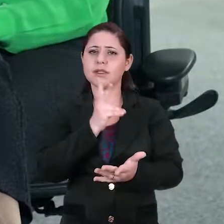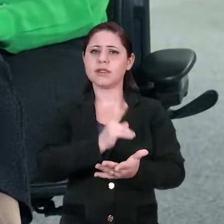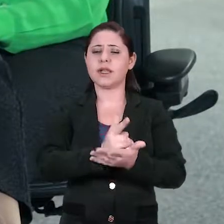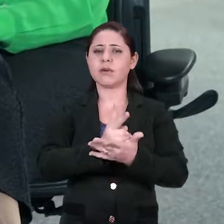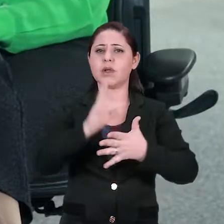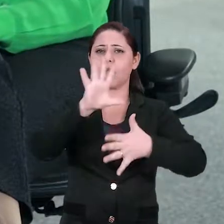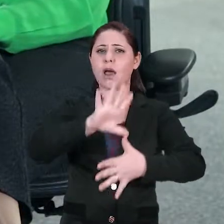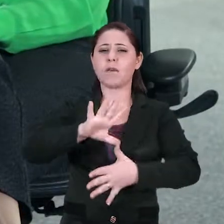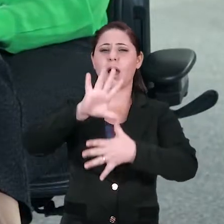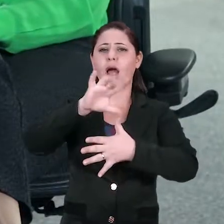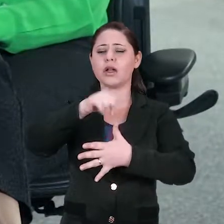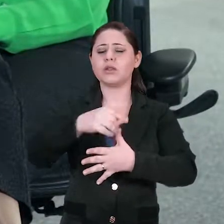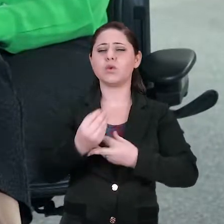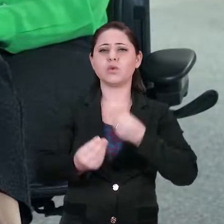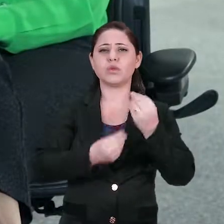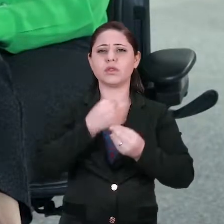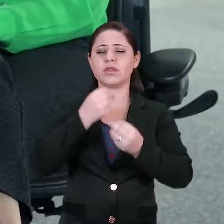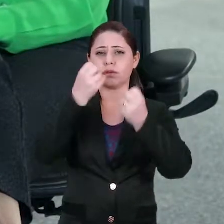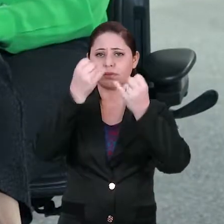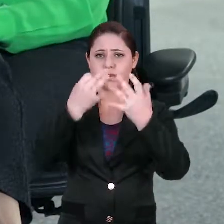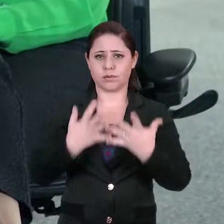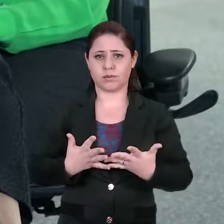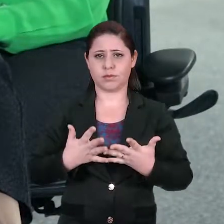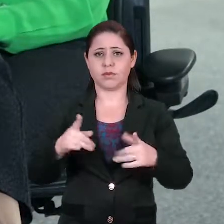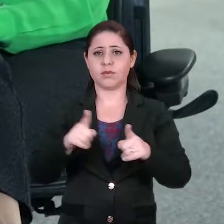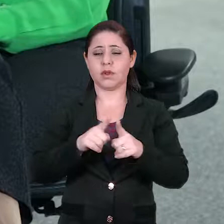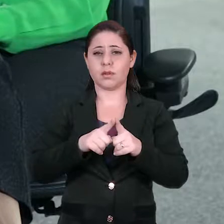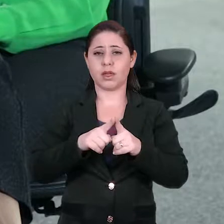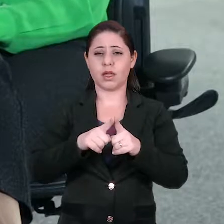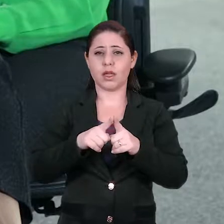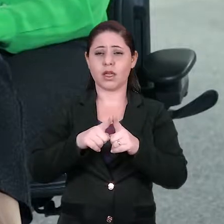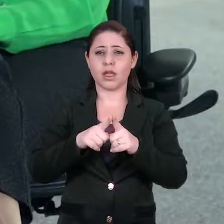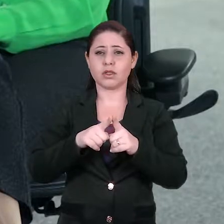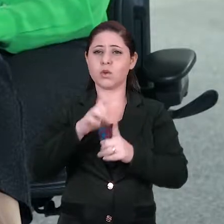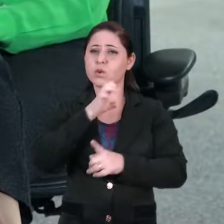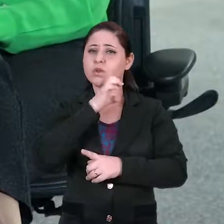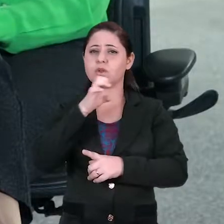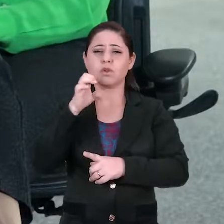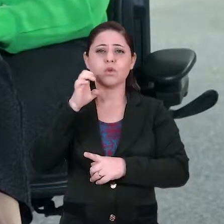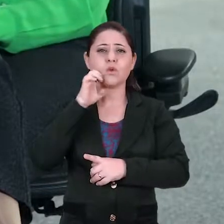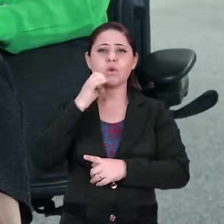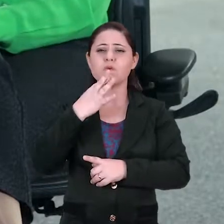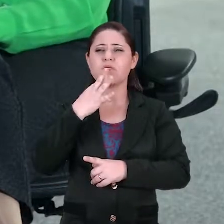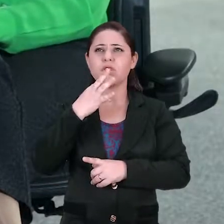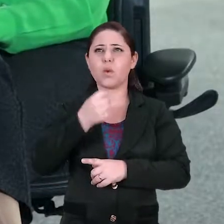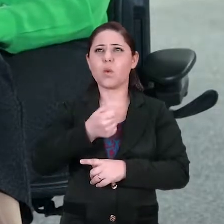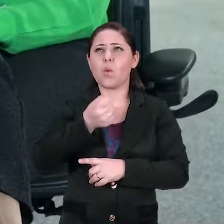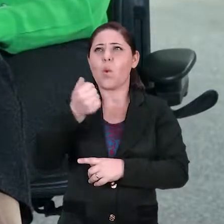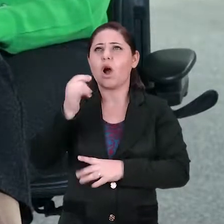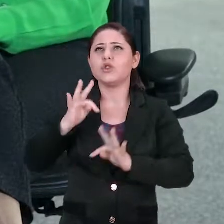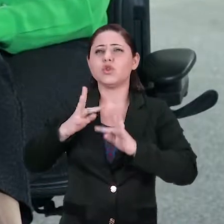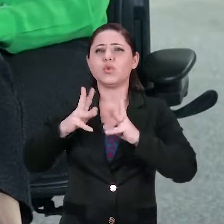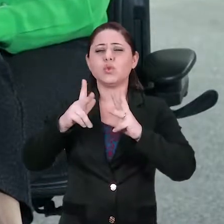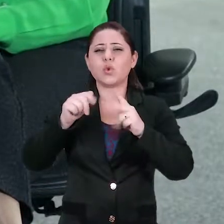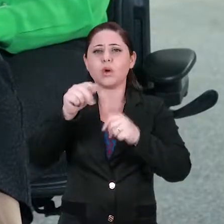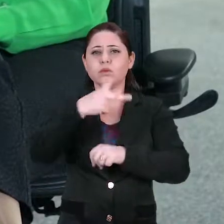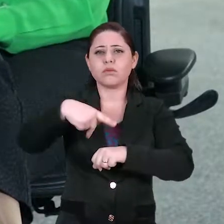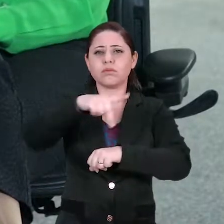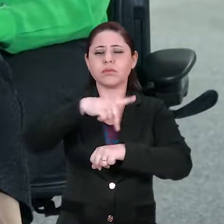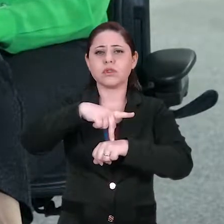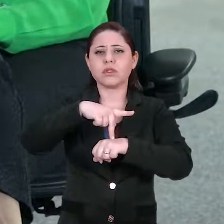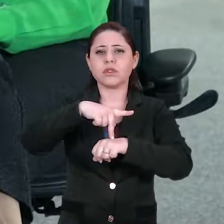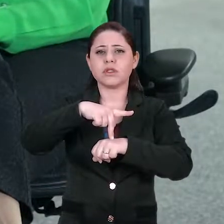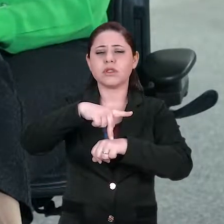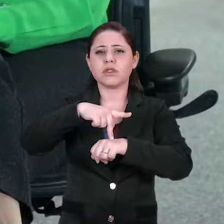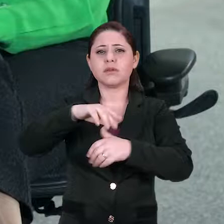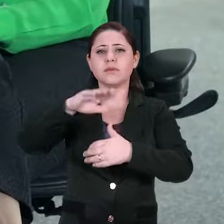Parla Sul. A senhora sempre teve esse dia a senhora me contava que inclusive vai ao Equador, né? Conhece quase todos os países aqui da América